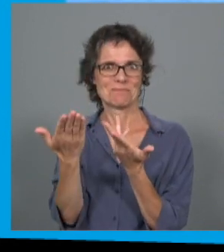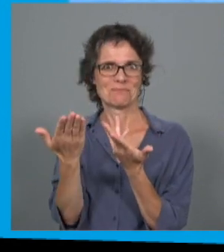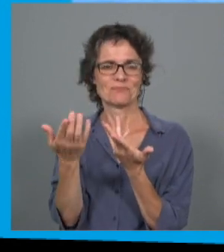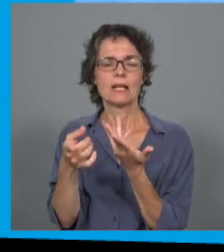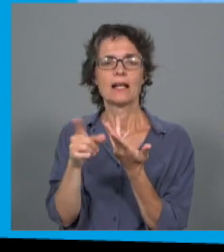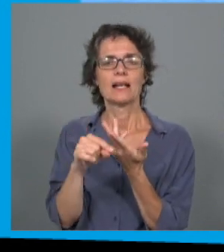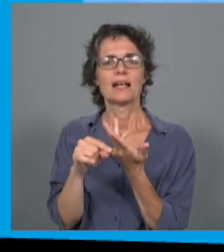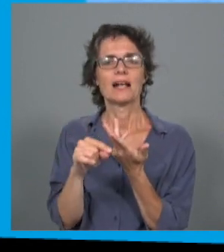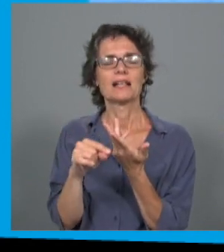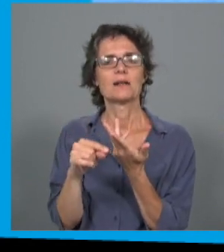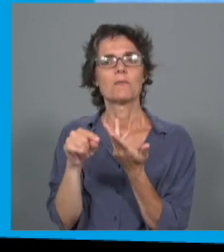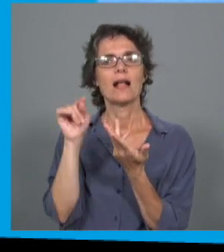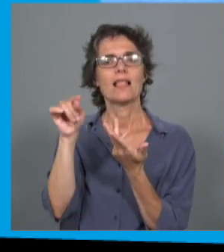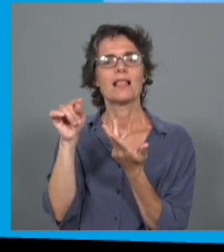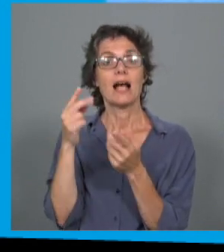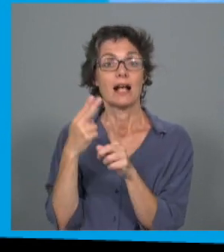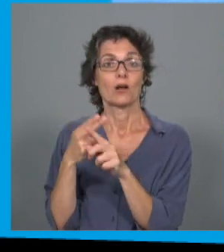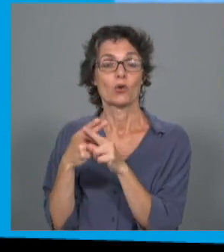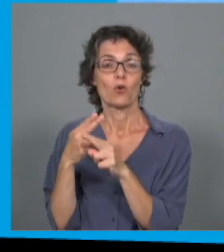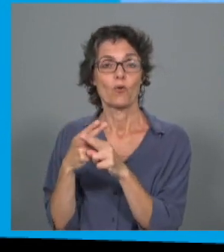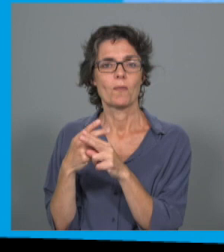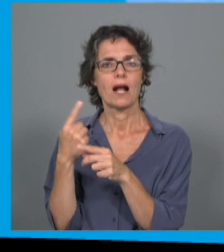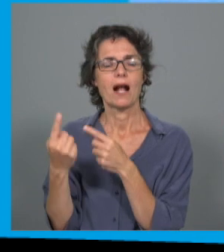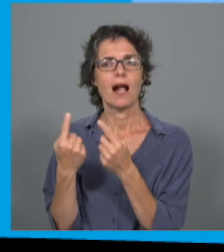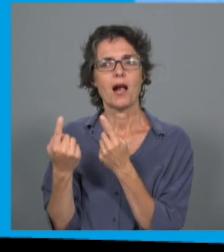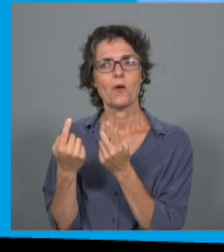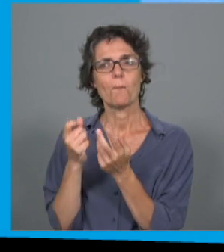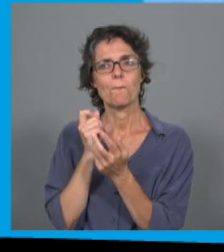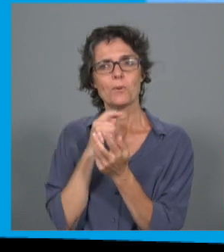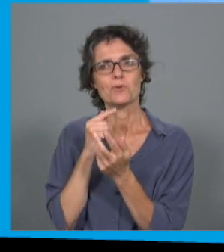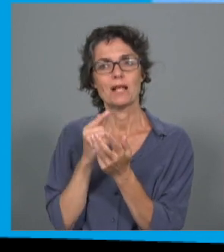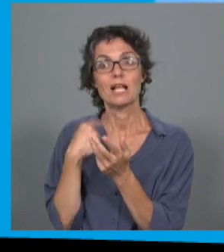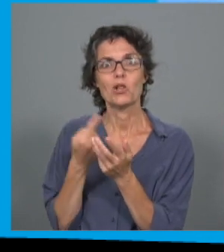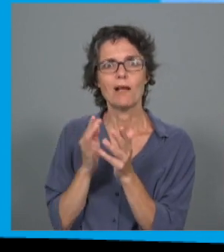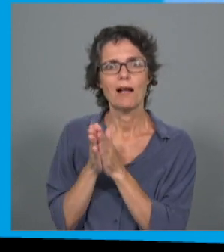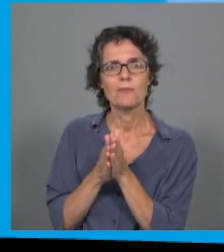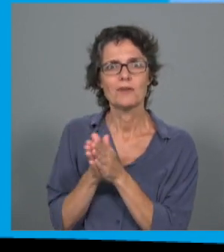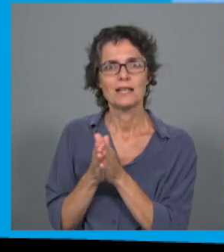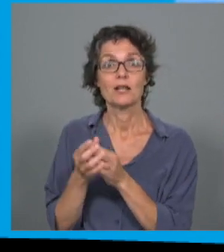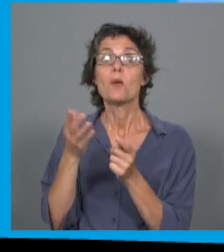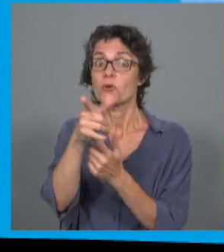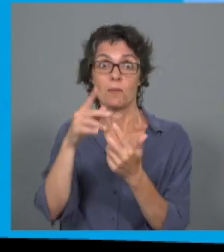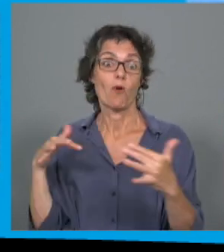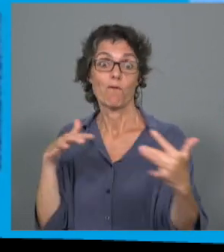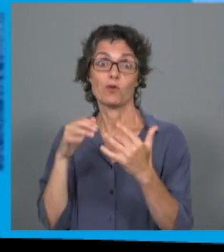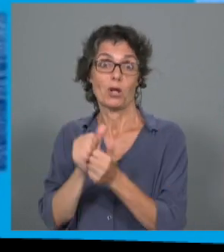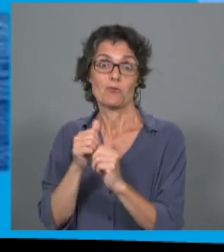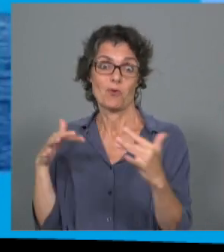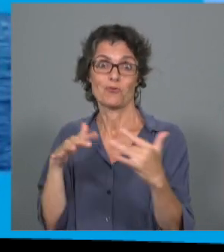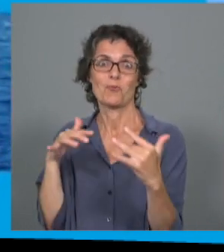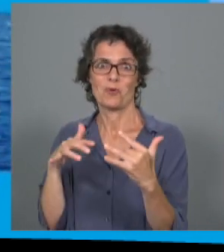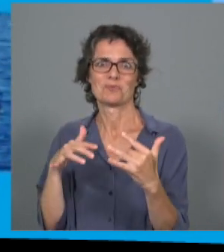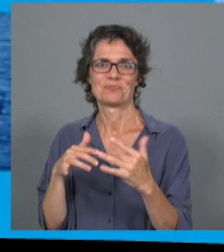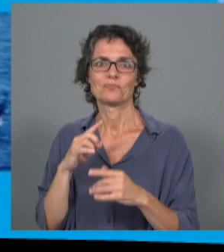também existem alguns momentos que podem ser por nós aproveitados, por exemplo, como o futebol. E